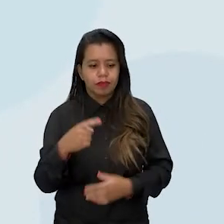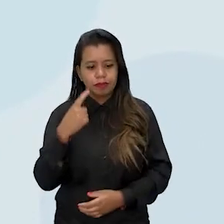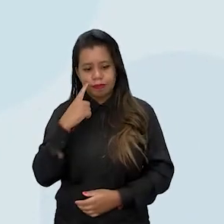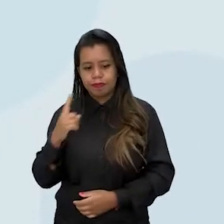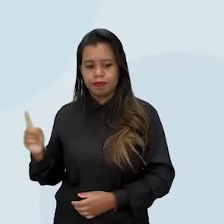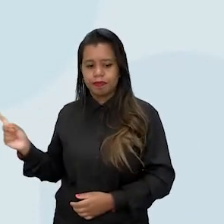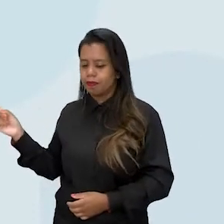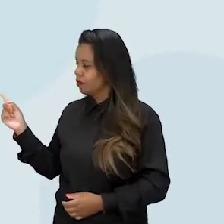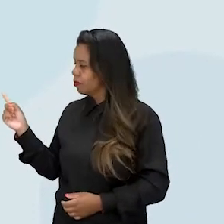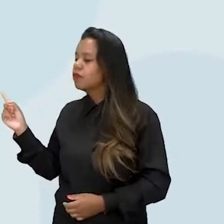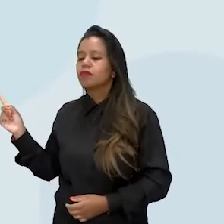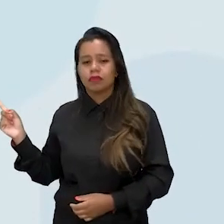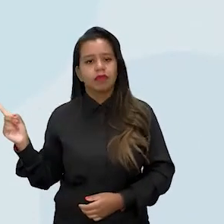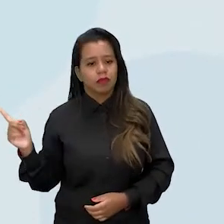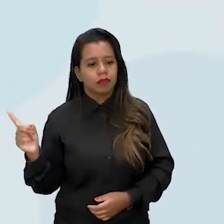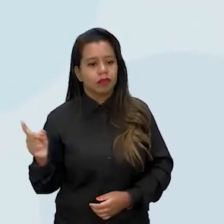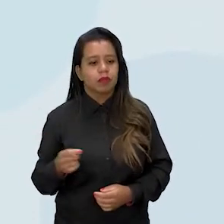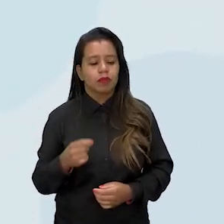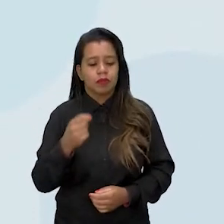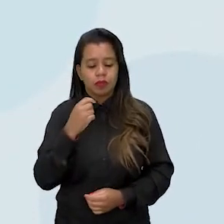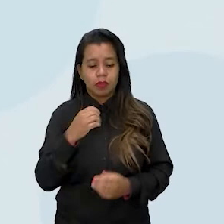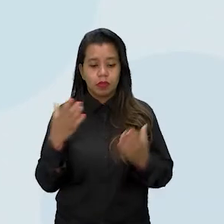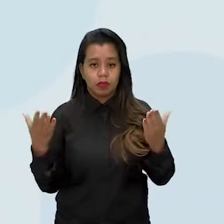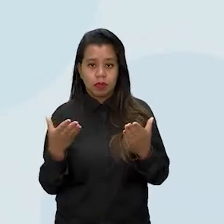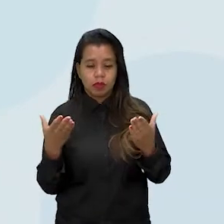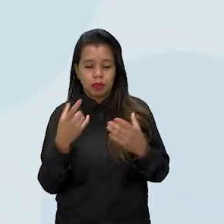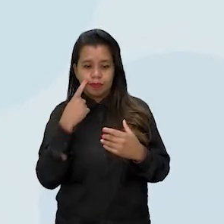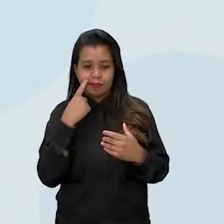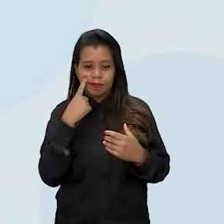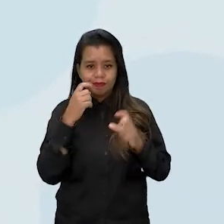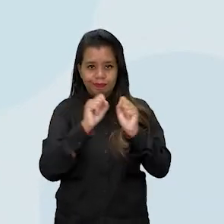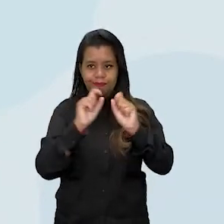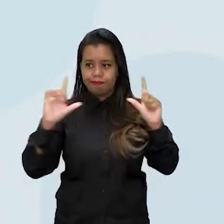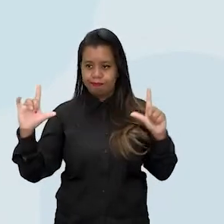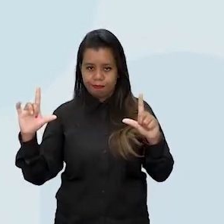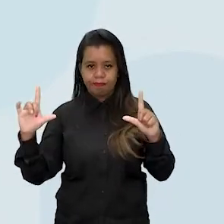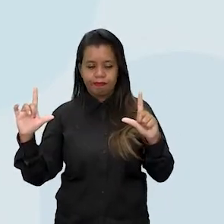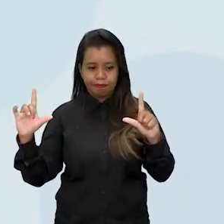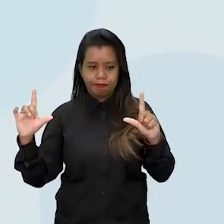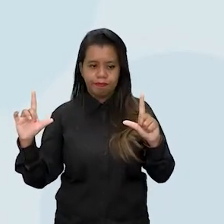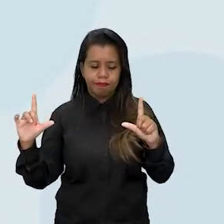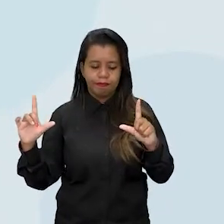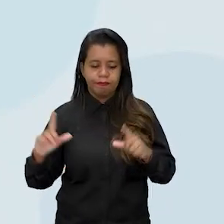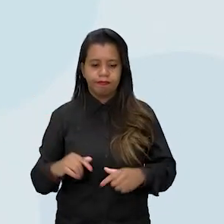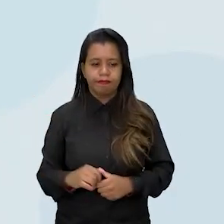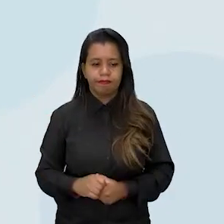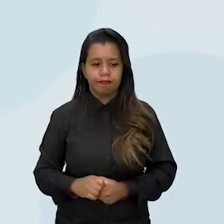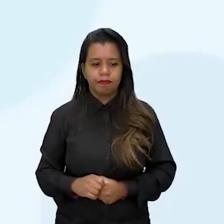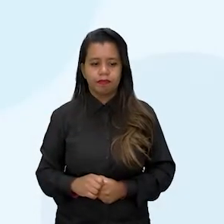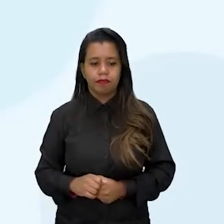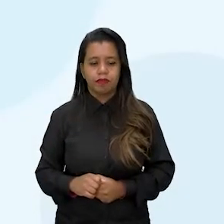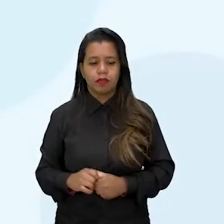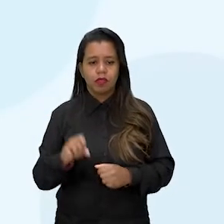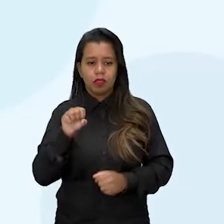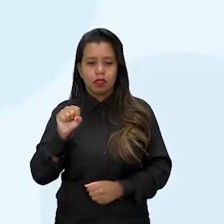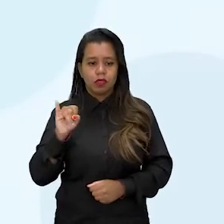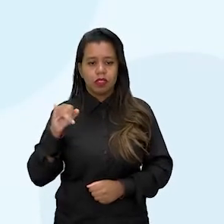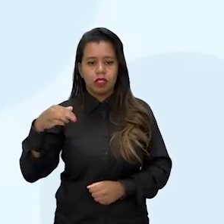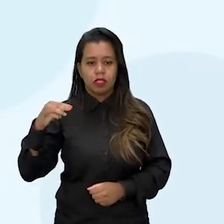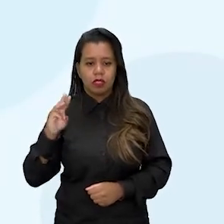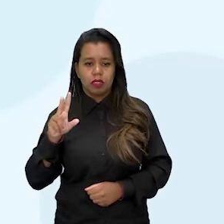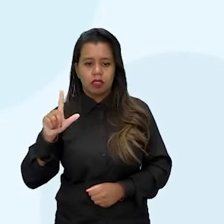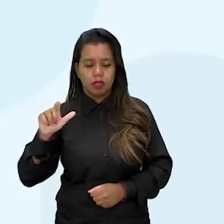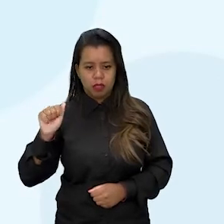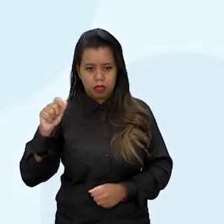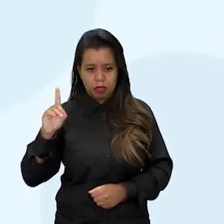aqui e meu diretor vai colocar aí na lousa para vocês o nosso simulador, porque de agora